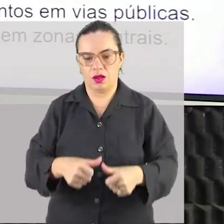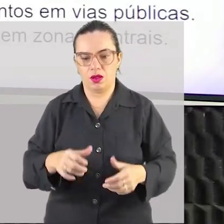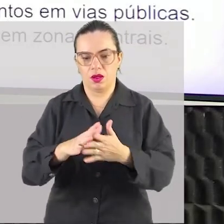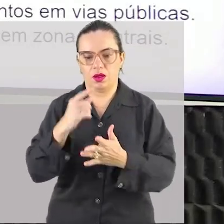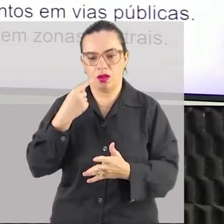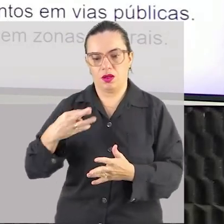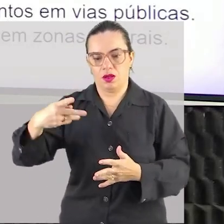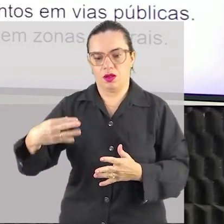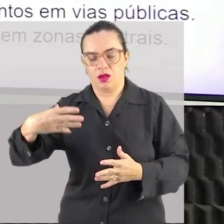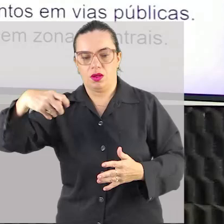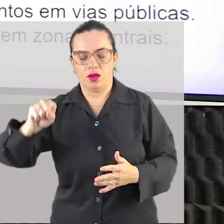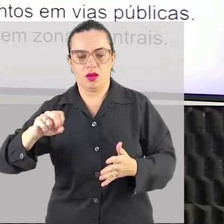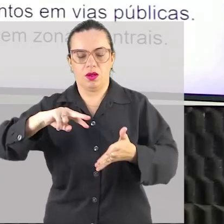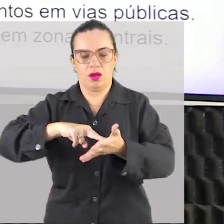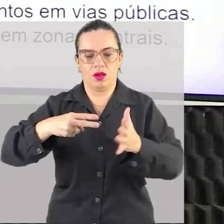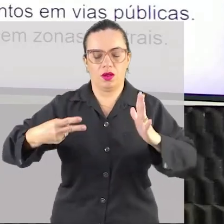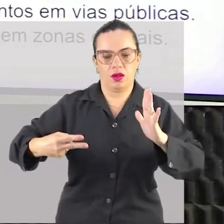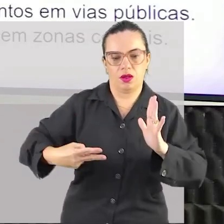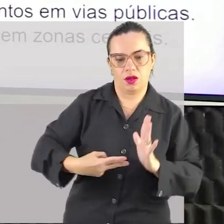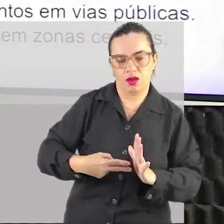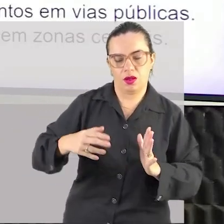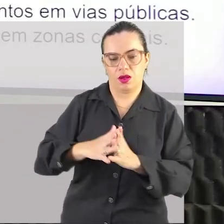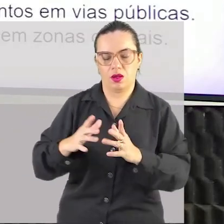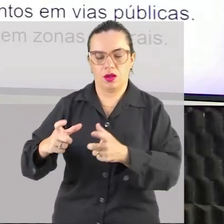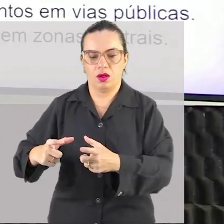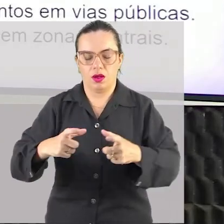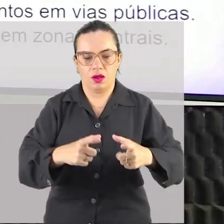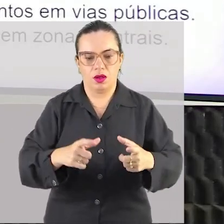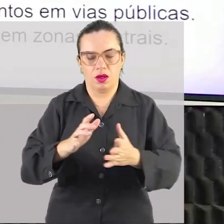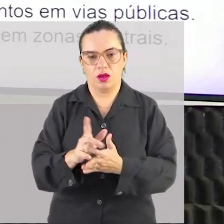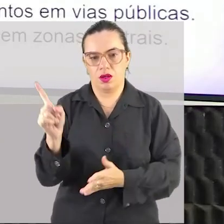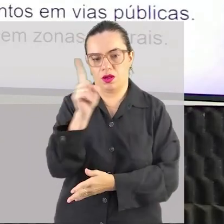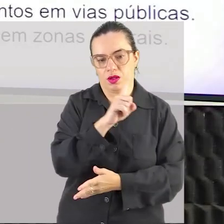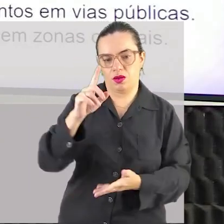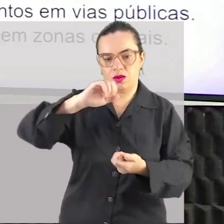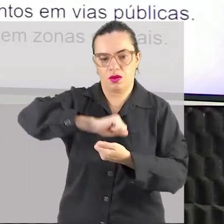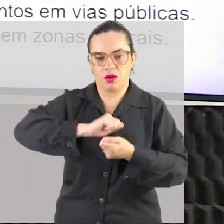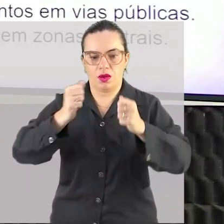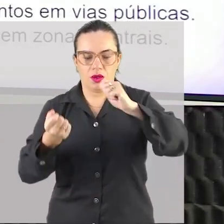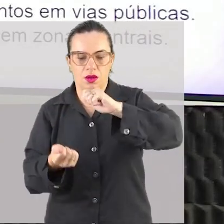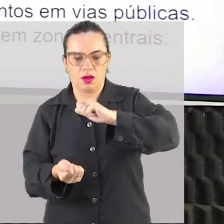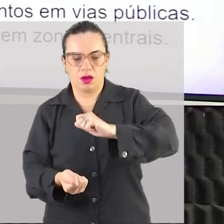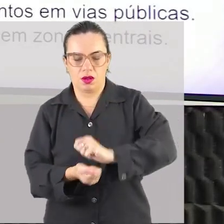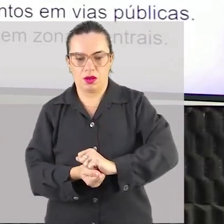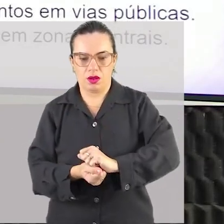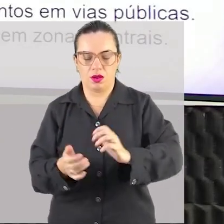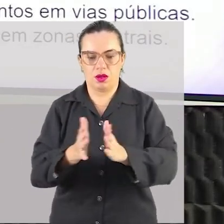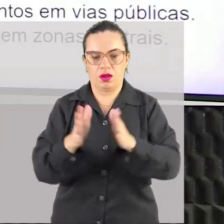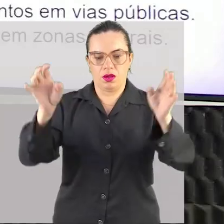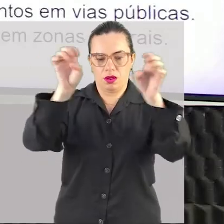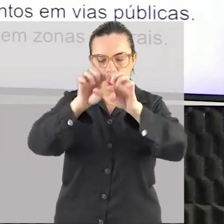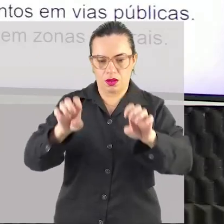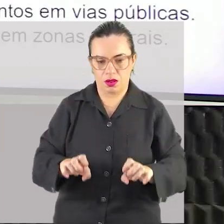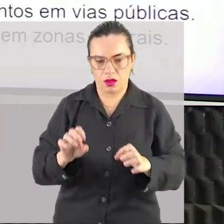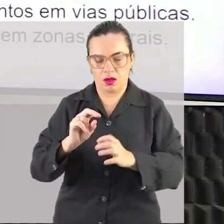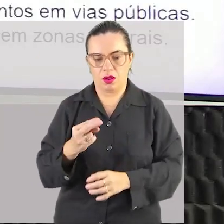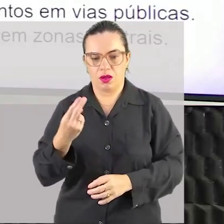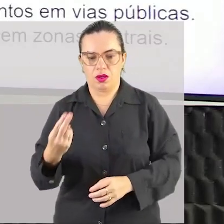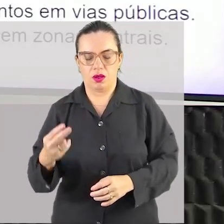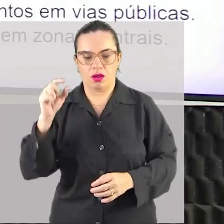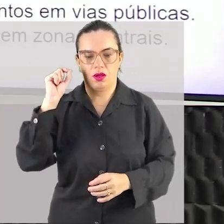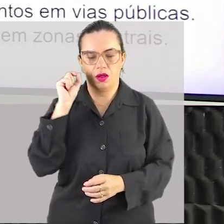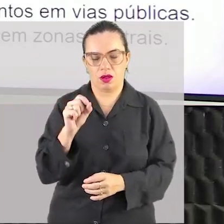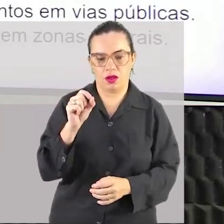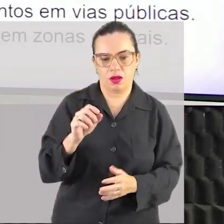áreas subutilizadas significa você pegar aquelas áreas que não foram adequadamente estruturadas ou